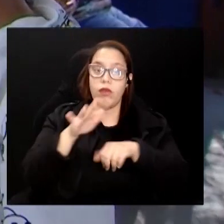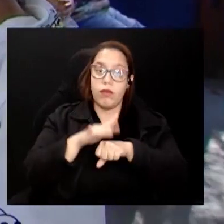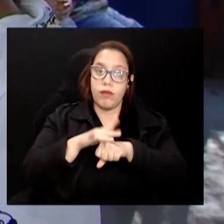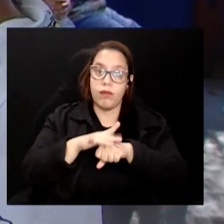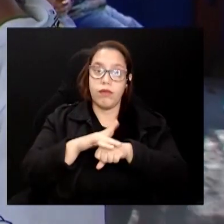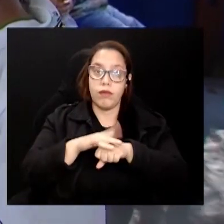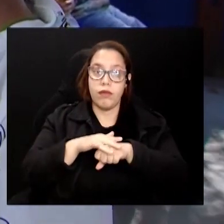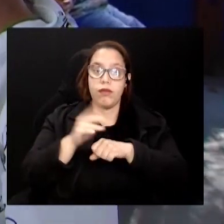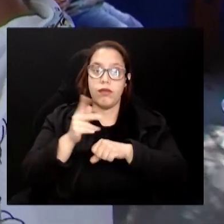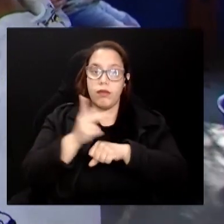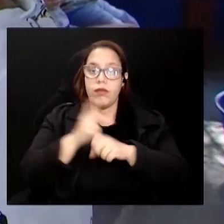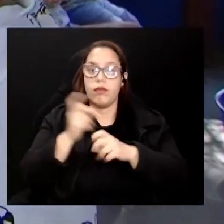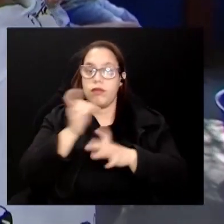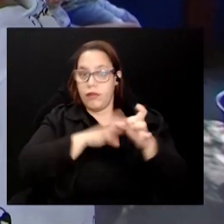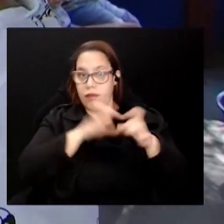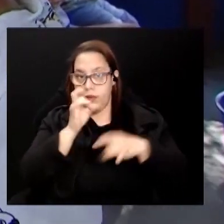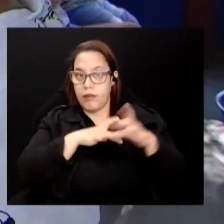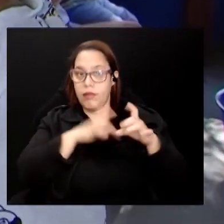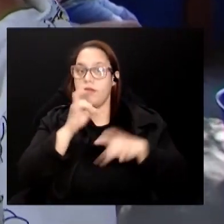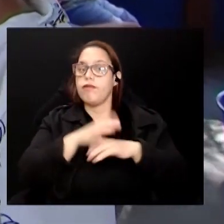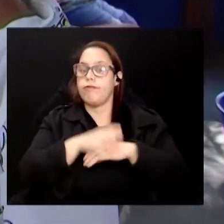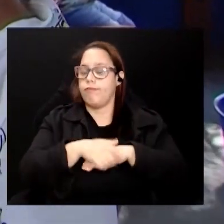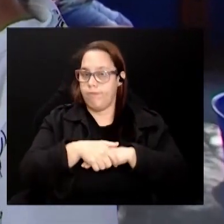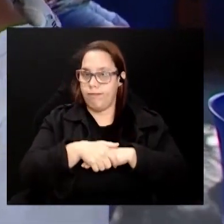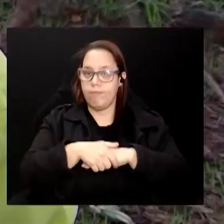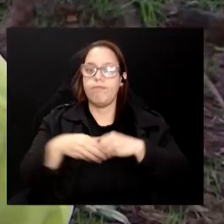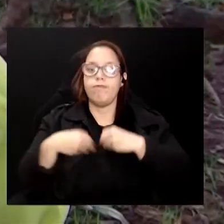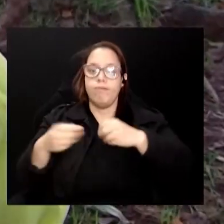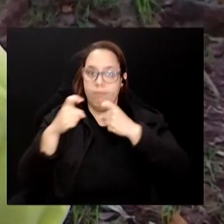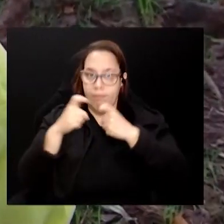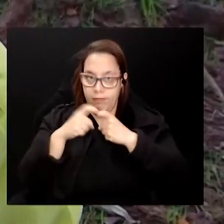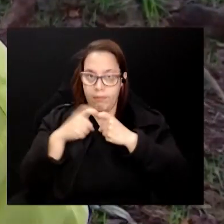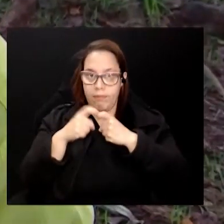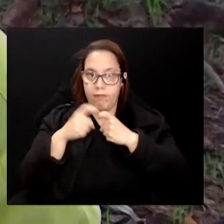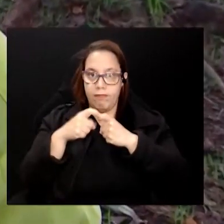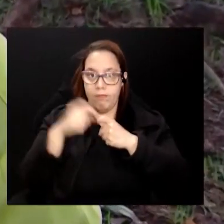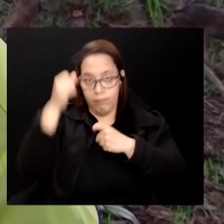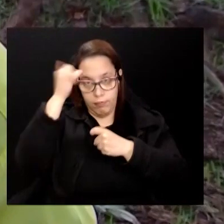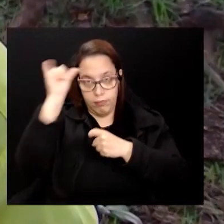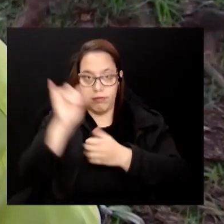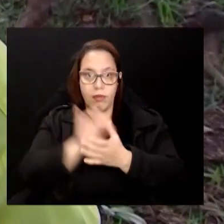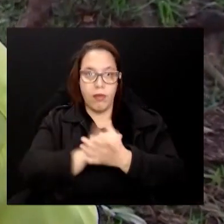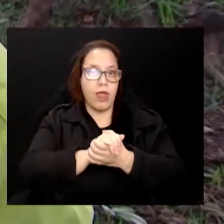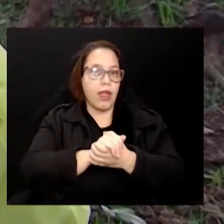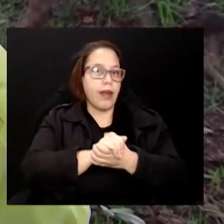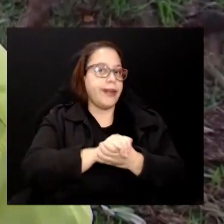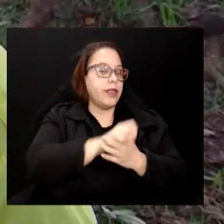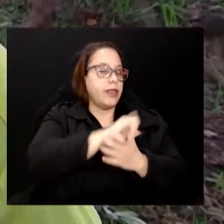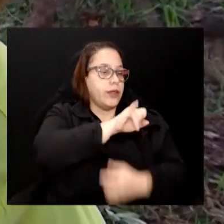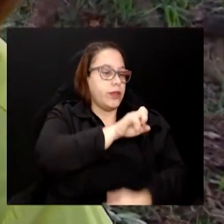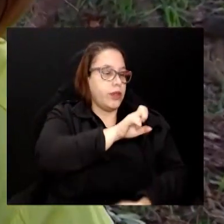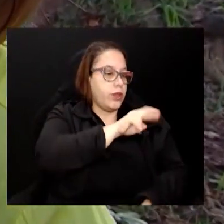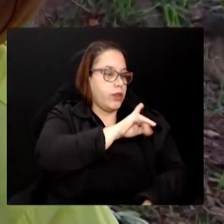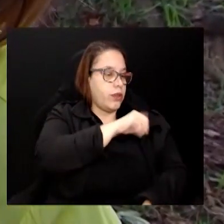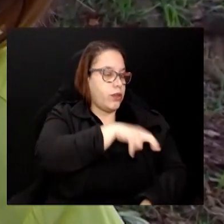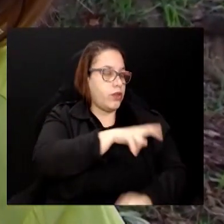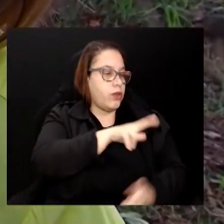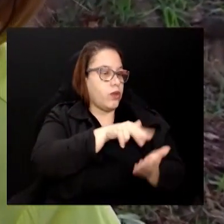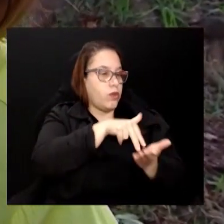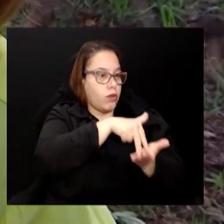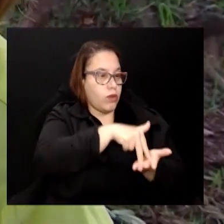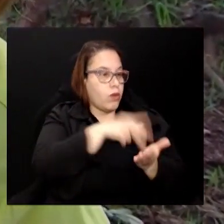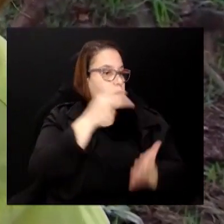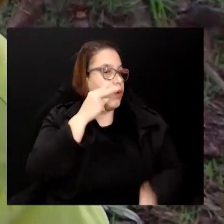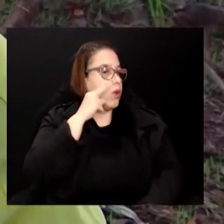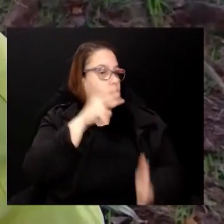Então qualquer coisinha a gente já leva ele no médico para estar prevenindo mesmo. Josiane, você veio aqui para pesar o seu filho, né? Mas também vai dar uma olhada na carteira de vacinação para